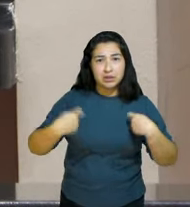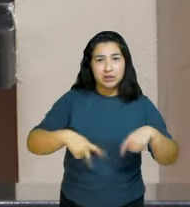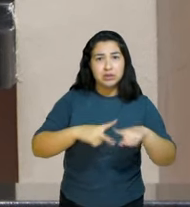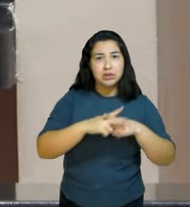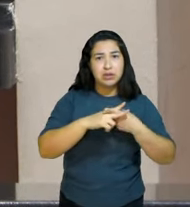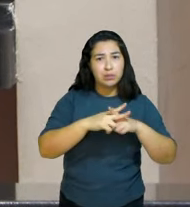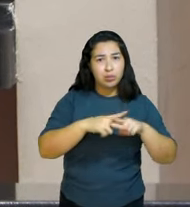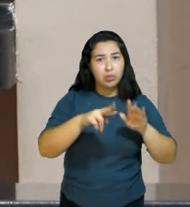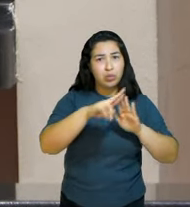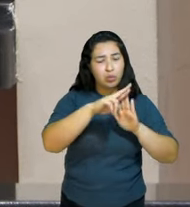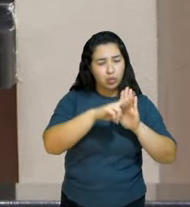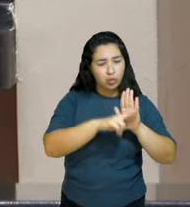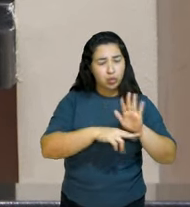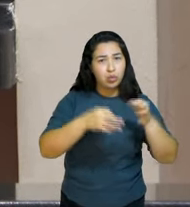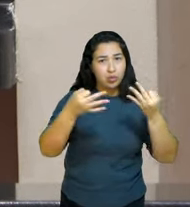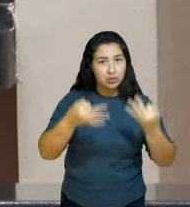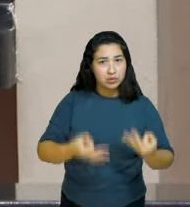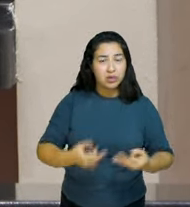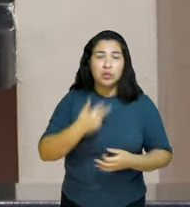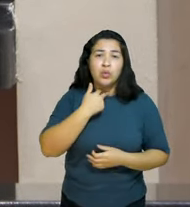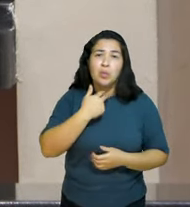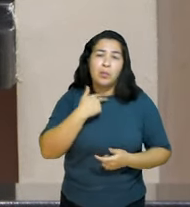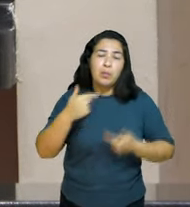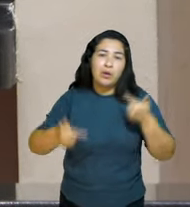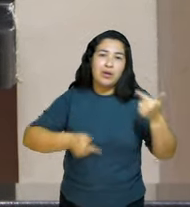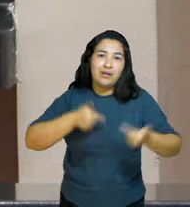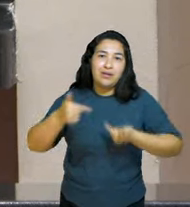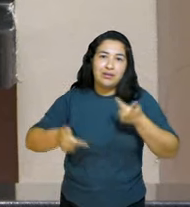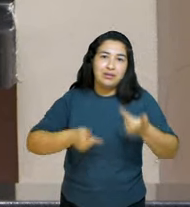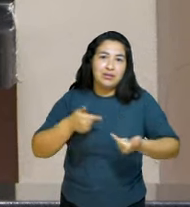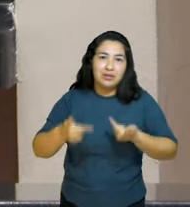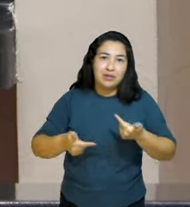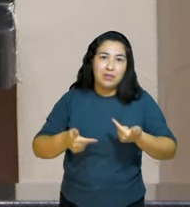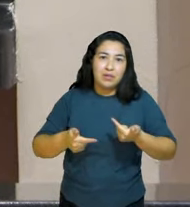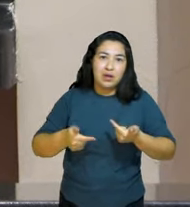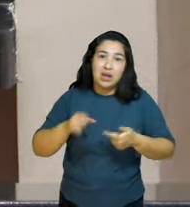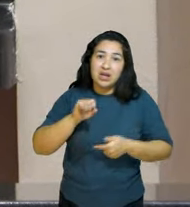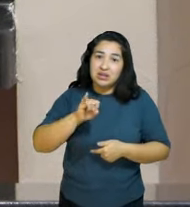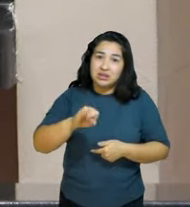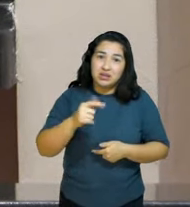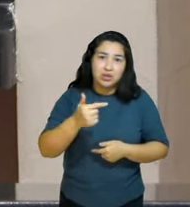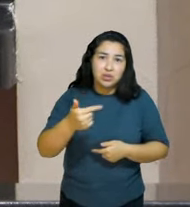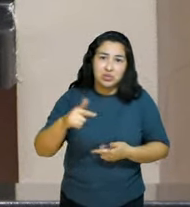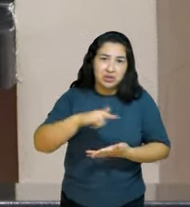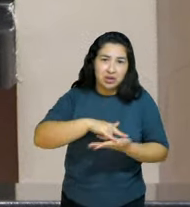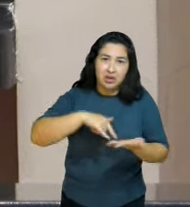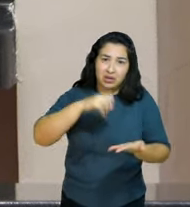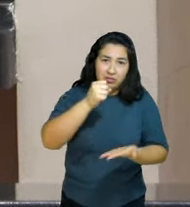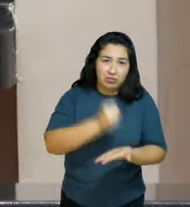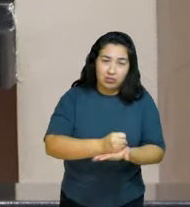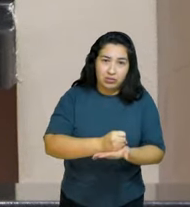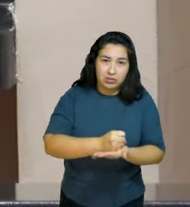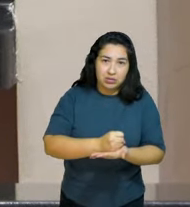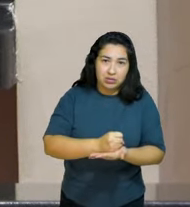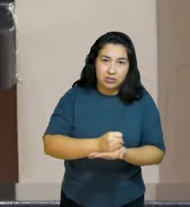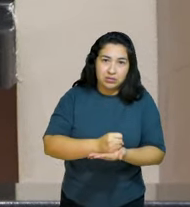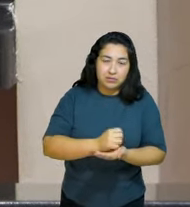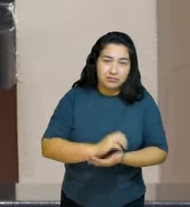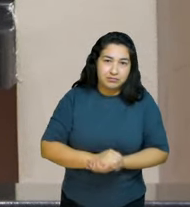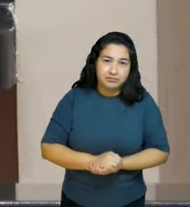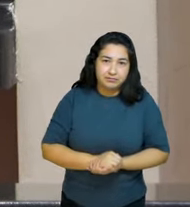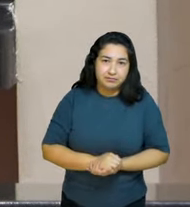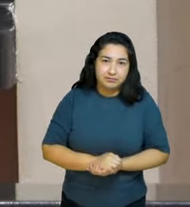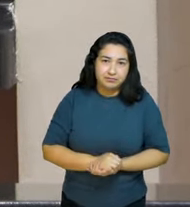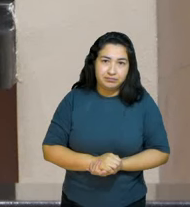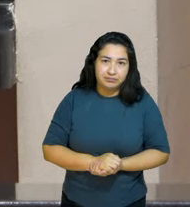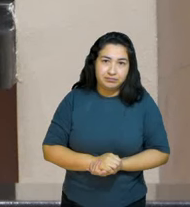dá para que a gente trabalhe sem um contrato, um compromisso. Não existe isso.